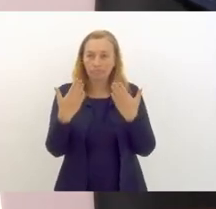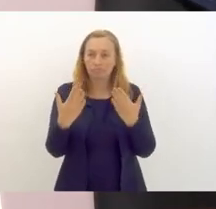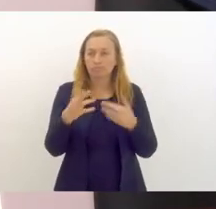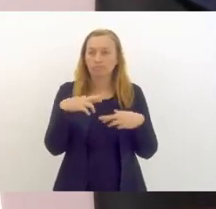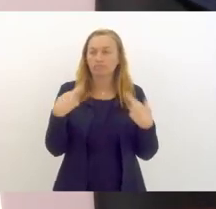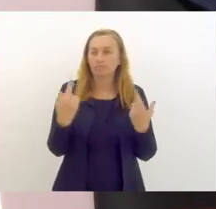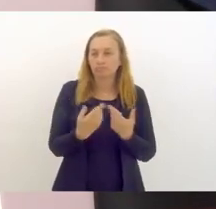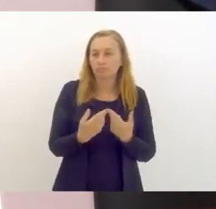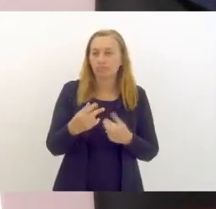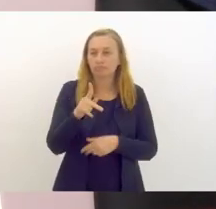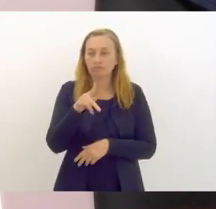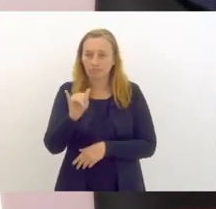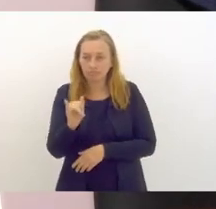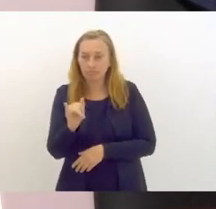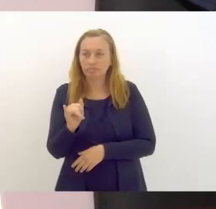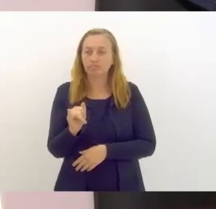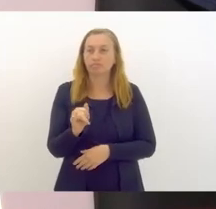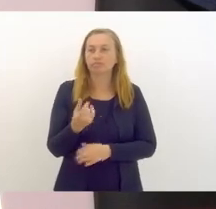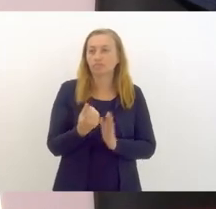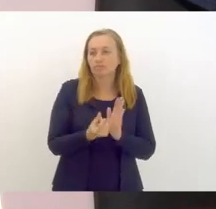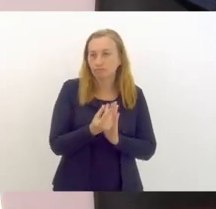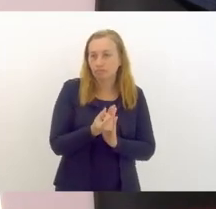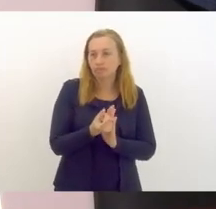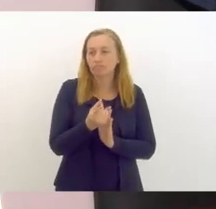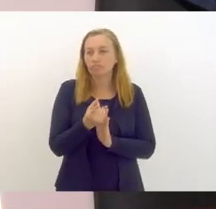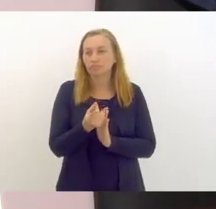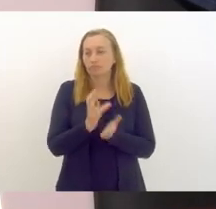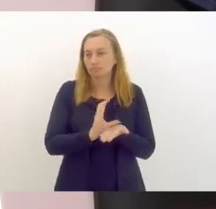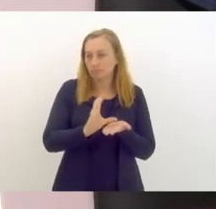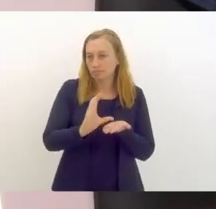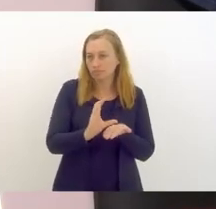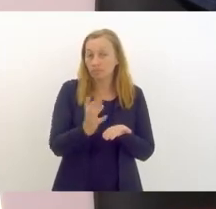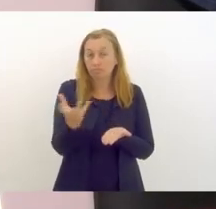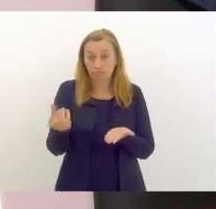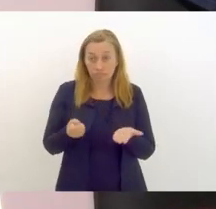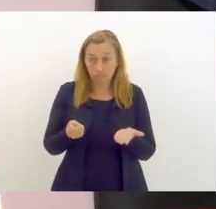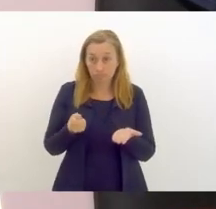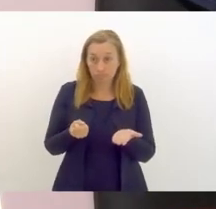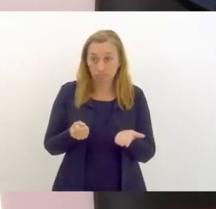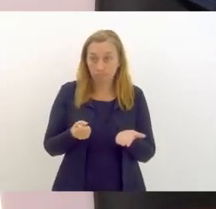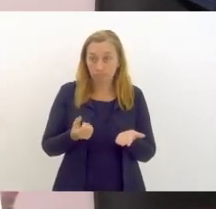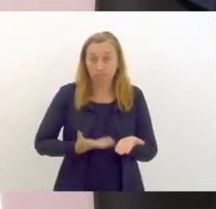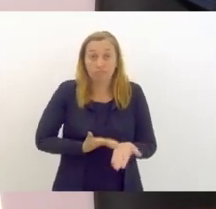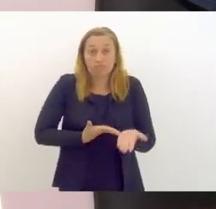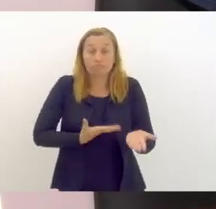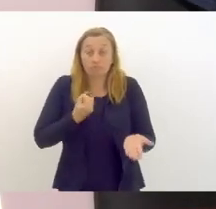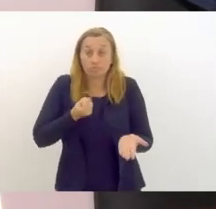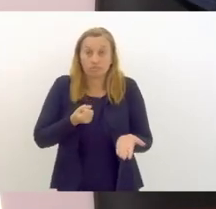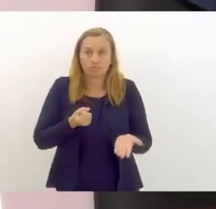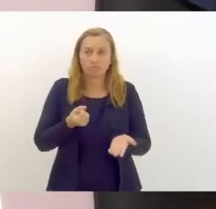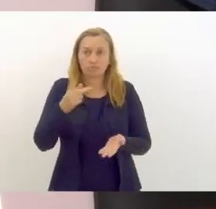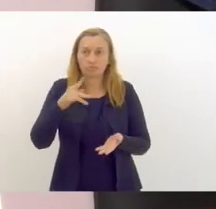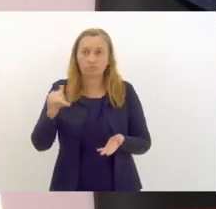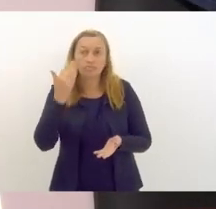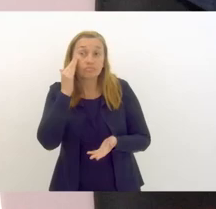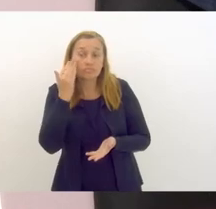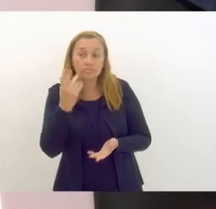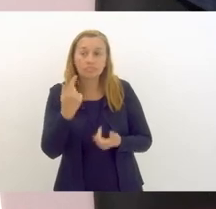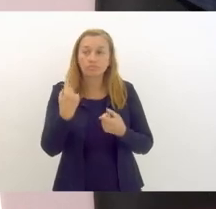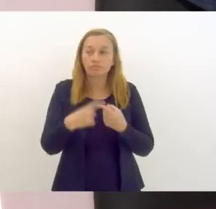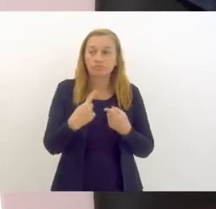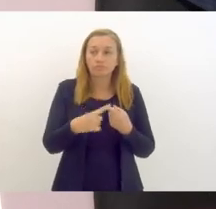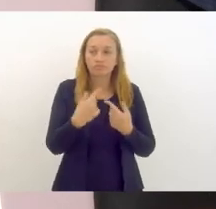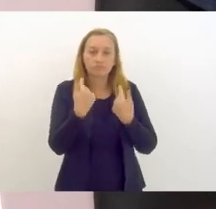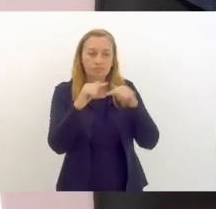pais, né, os DOs, a renda per capita, que é a verba per capita que a gente recebe, os pais se assustam e aí entendem por que os alunos reclamam que estão